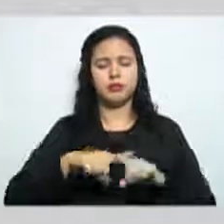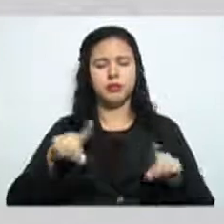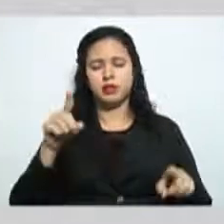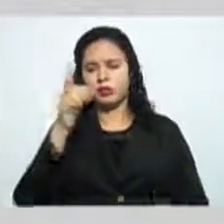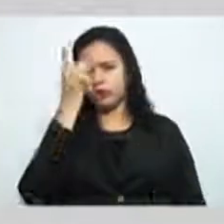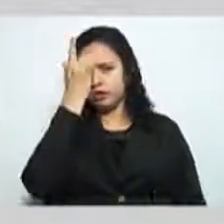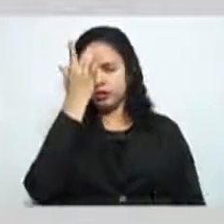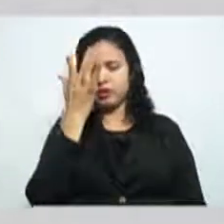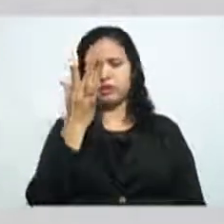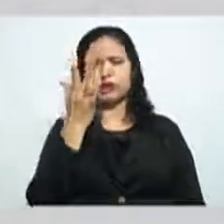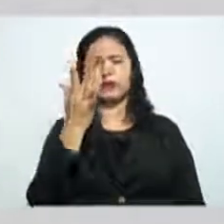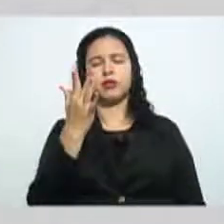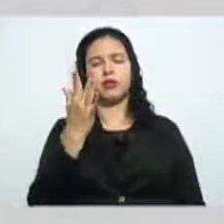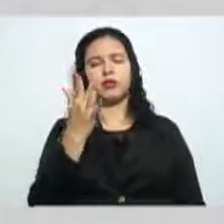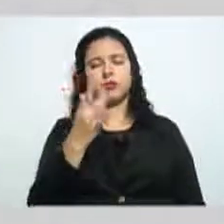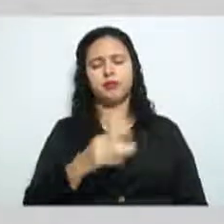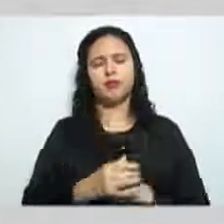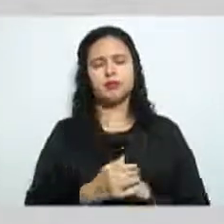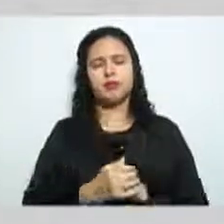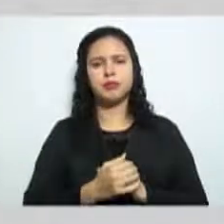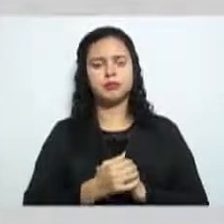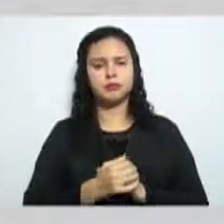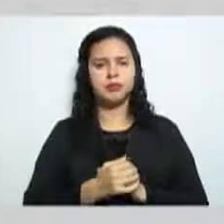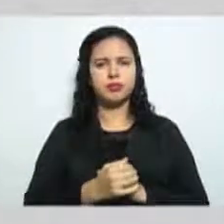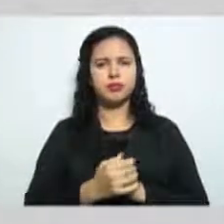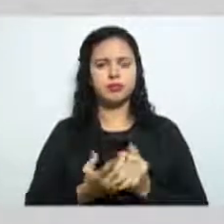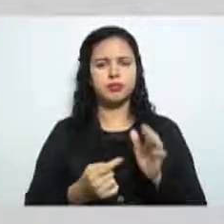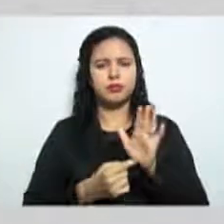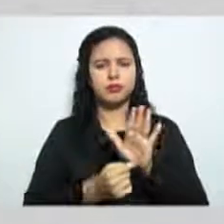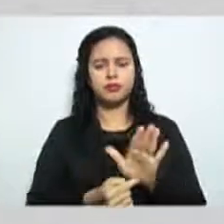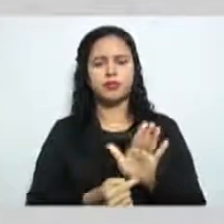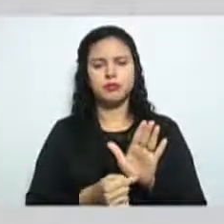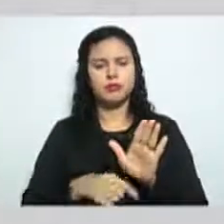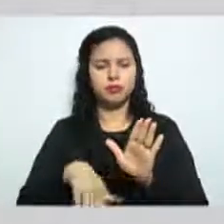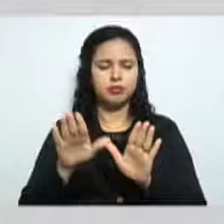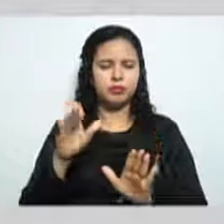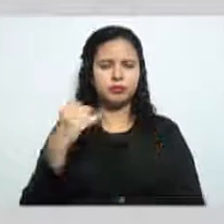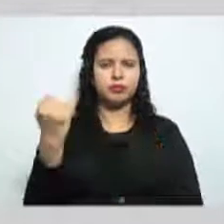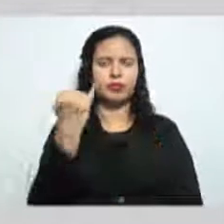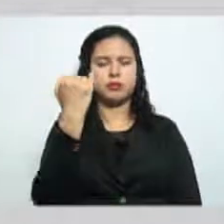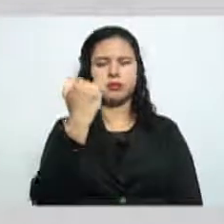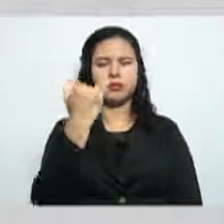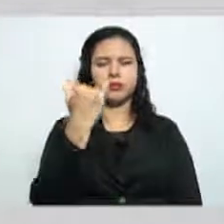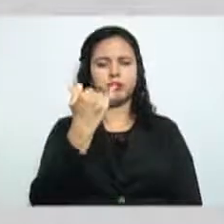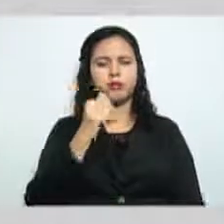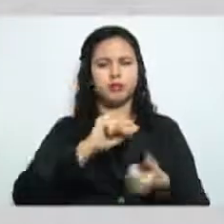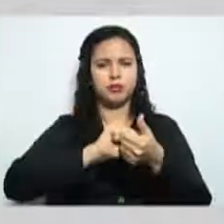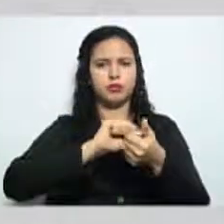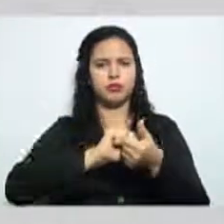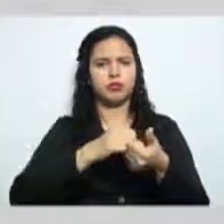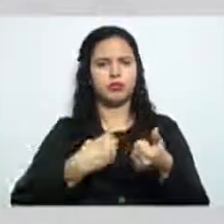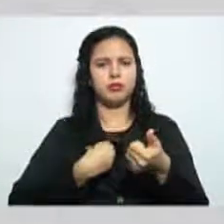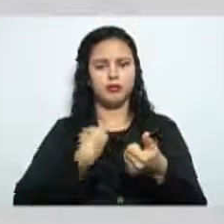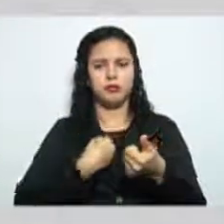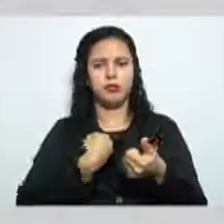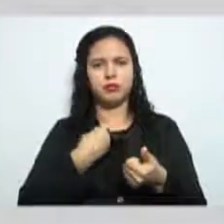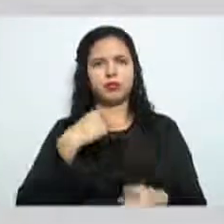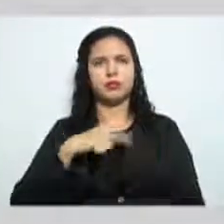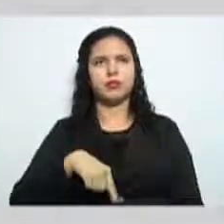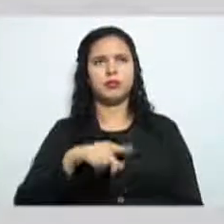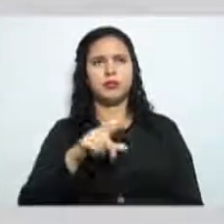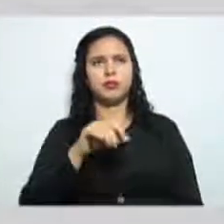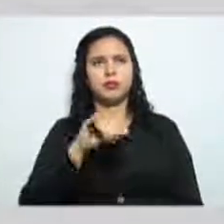tendo um objetivo que é muito difícil de medir. Um dos indicadores mais importantes para a qualidade de vida é o IDH, o Índice